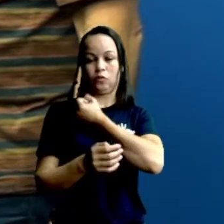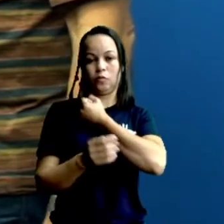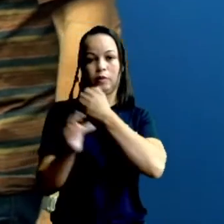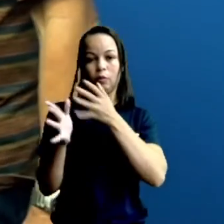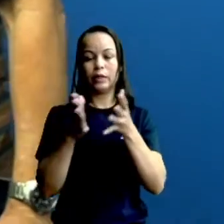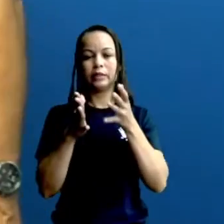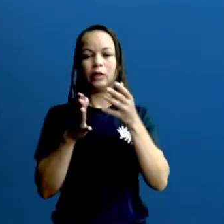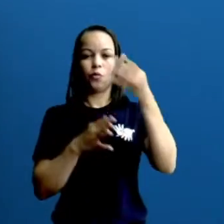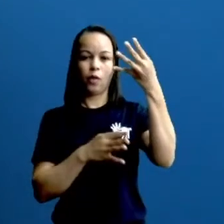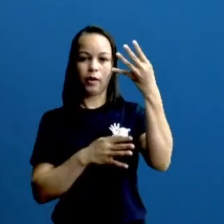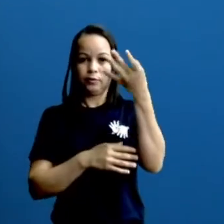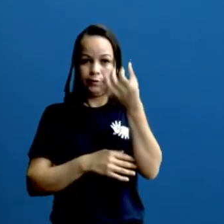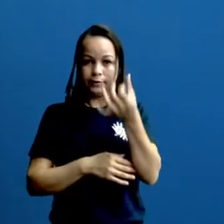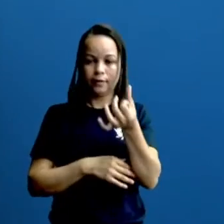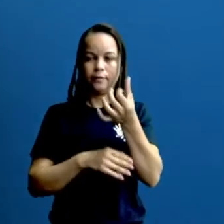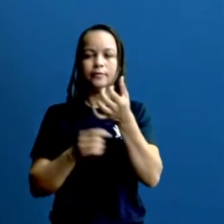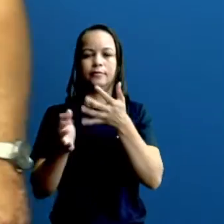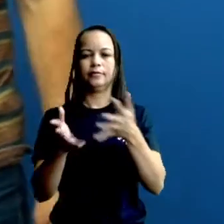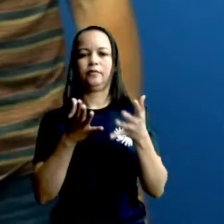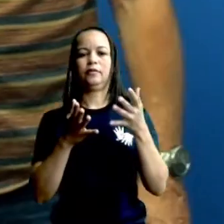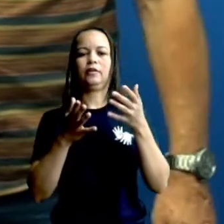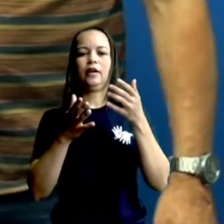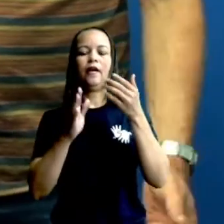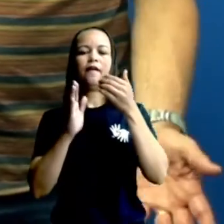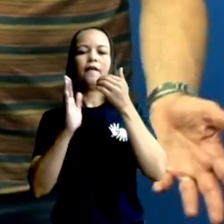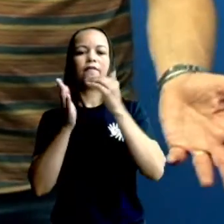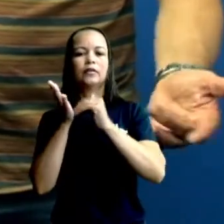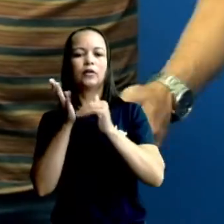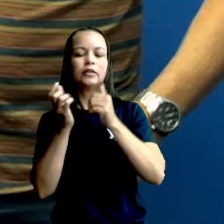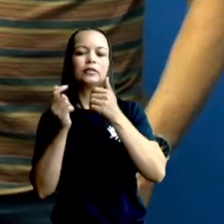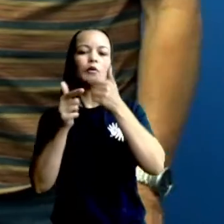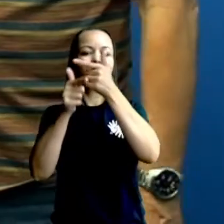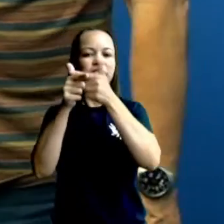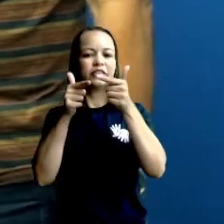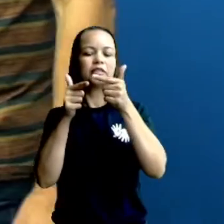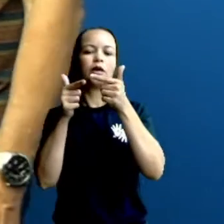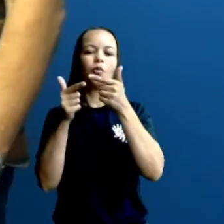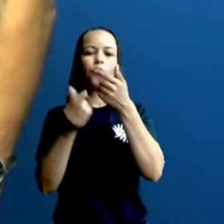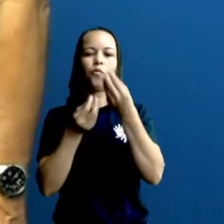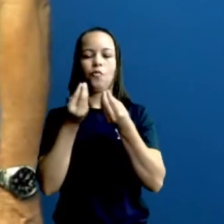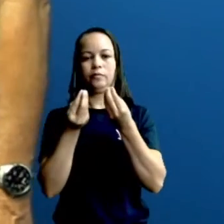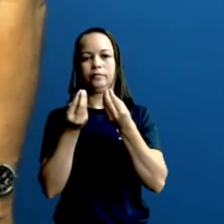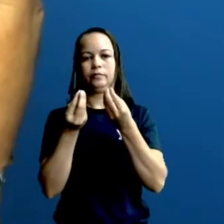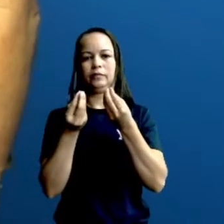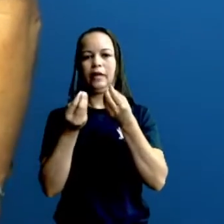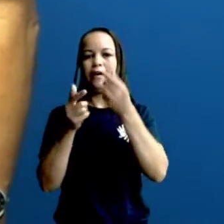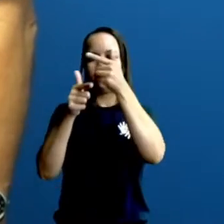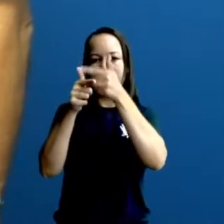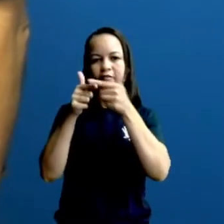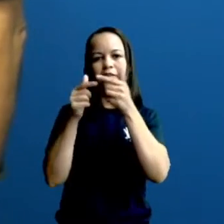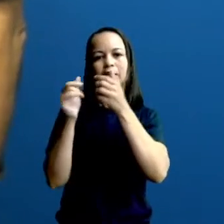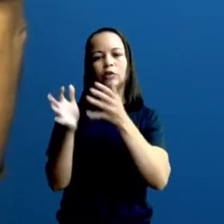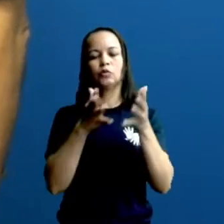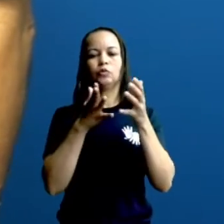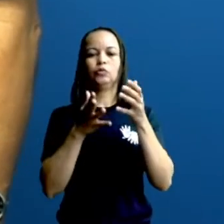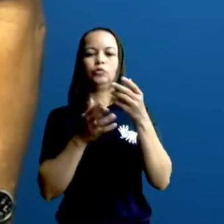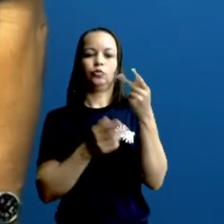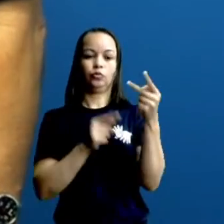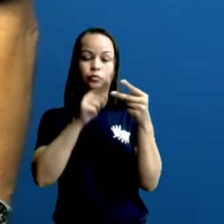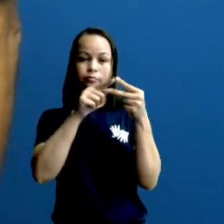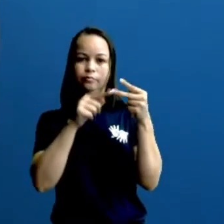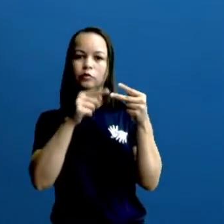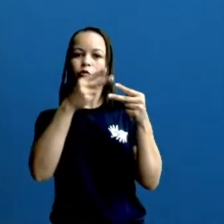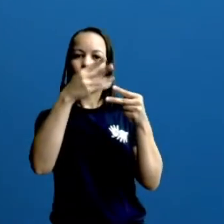4 e 6 através da fatoração comum. Como é isso? É a gente fazer a fatoração dos dois números ao